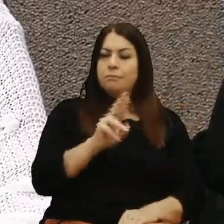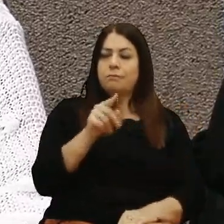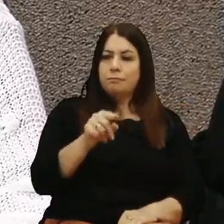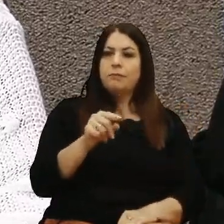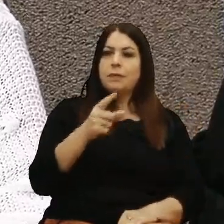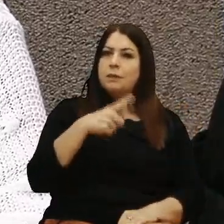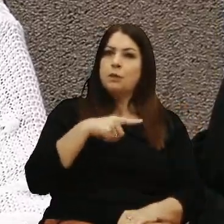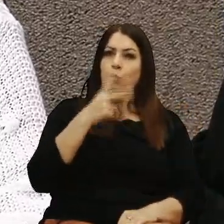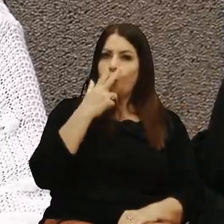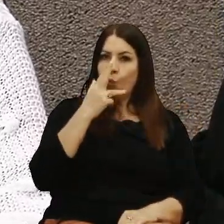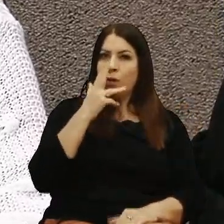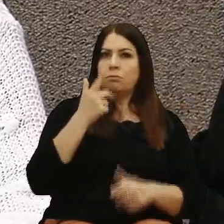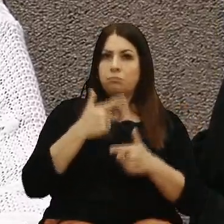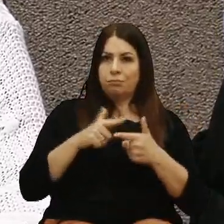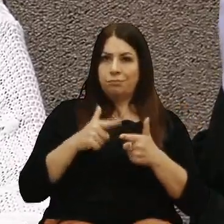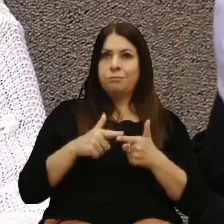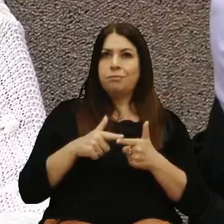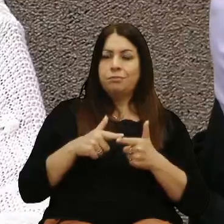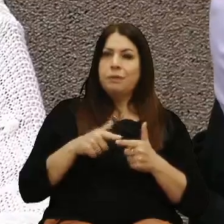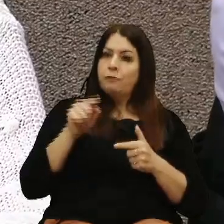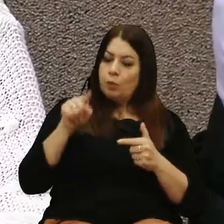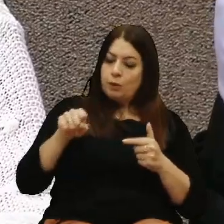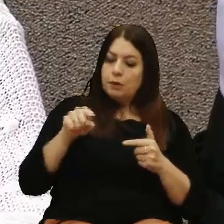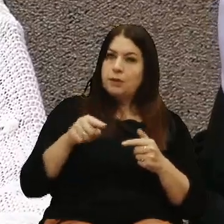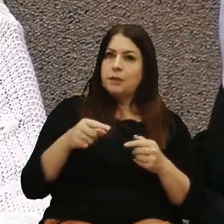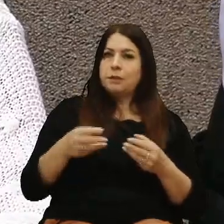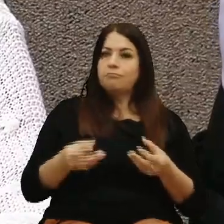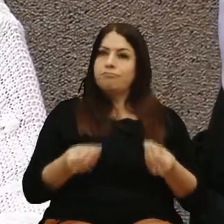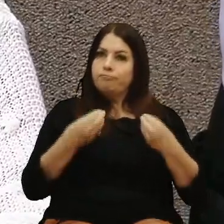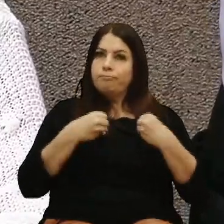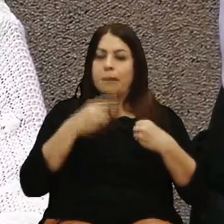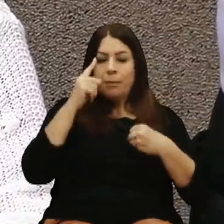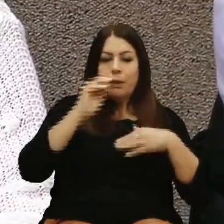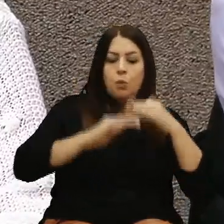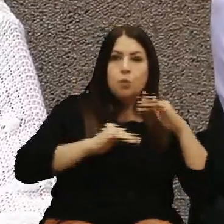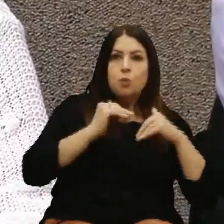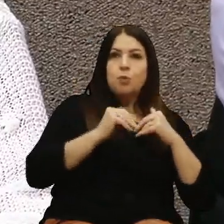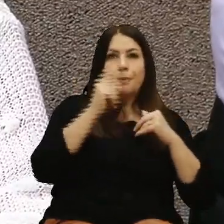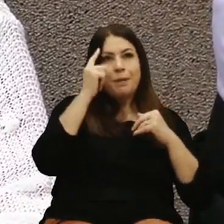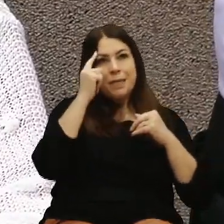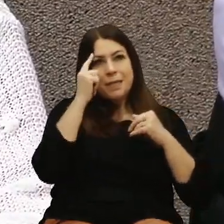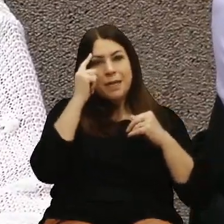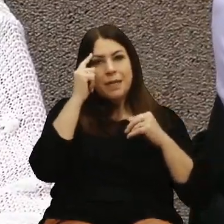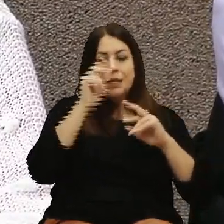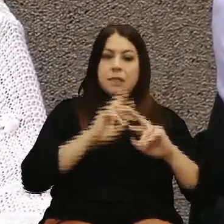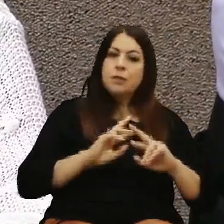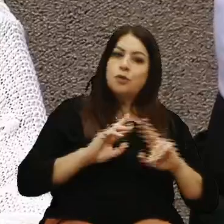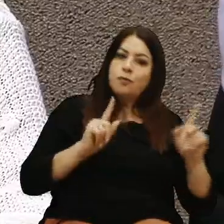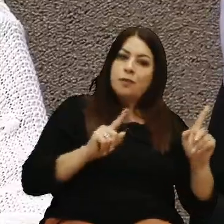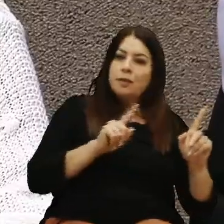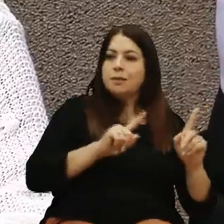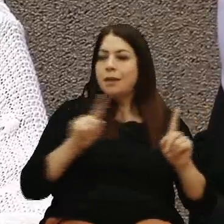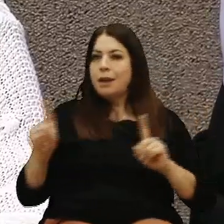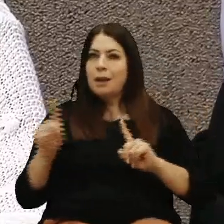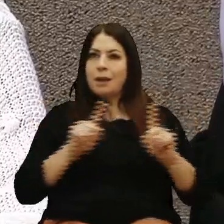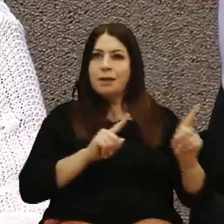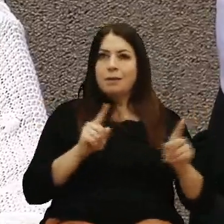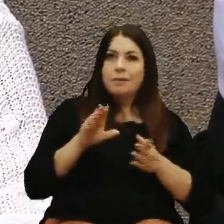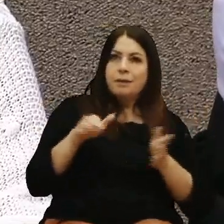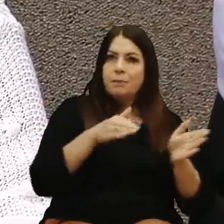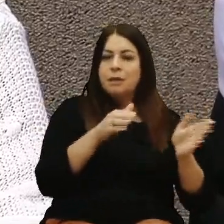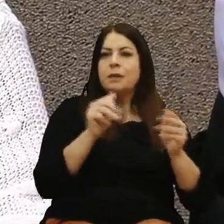que tem o mesmo problema. E foi isso que me fez eu construir essa diferença e essa luta nessa